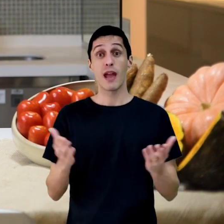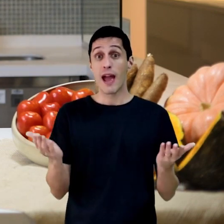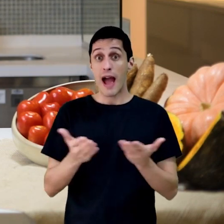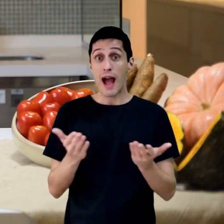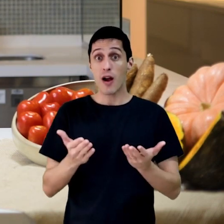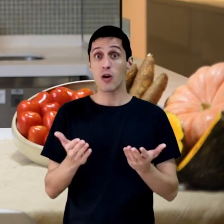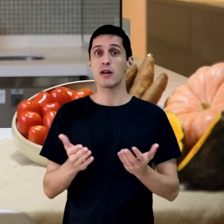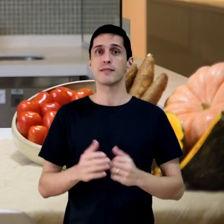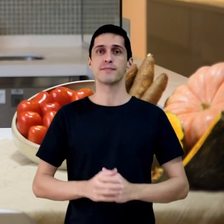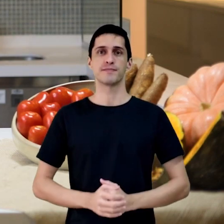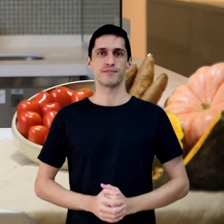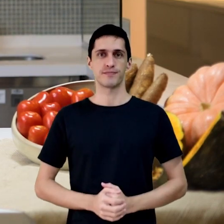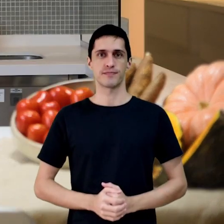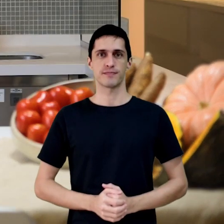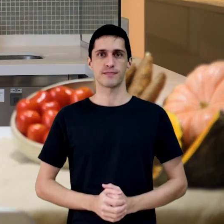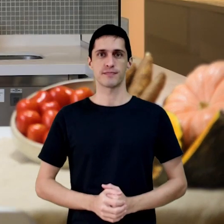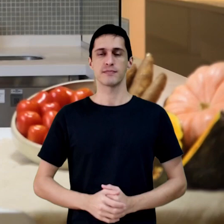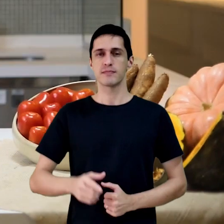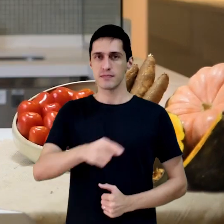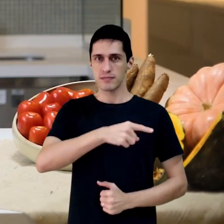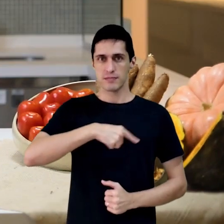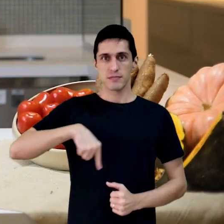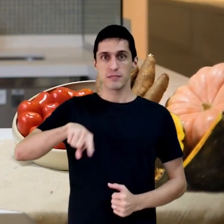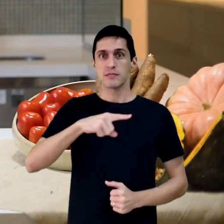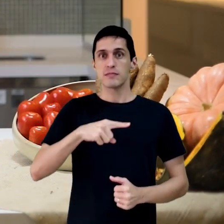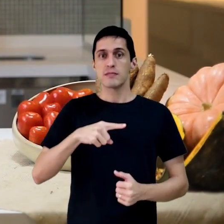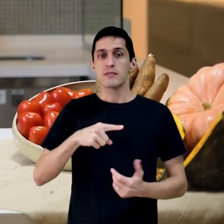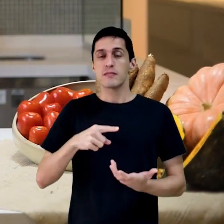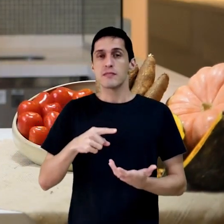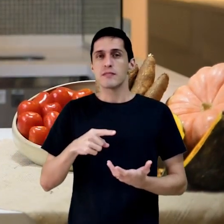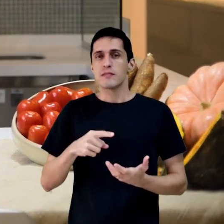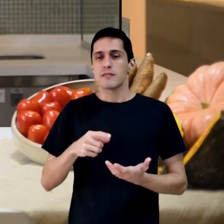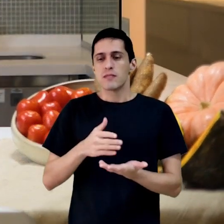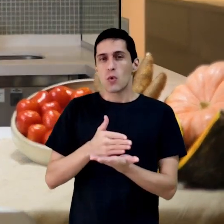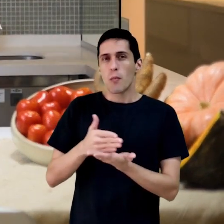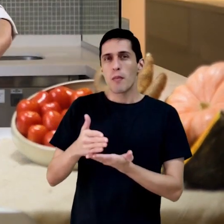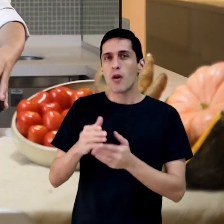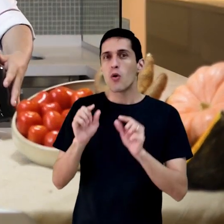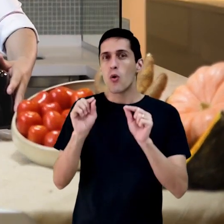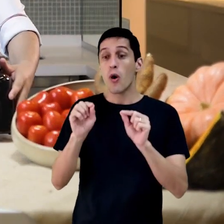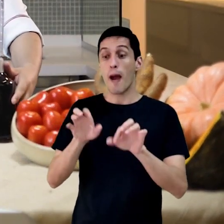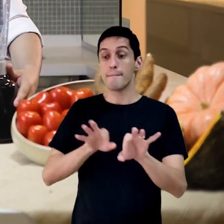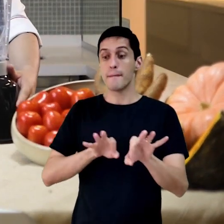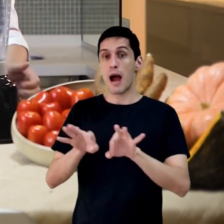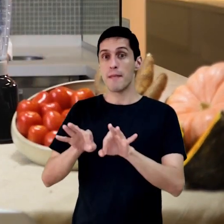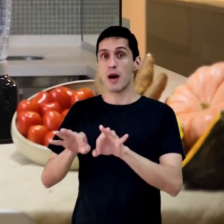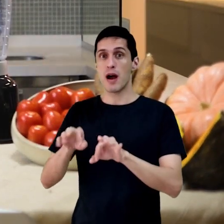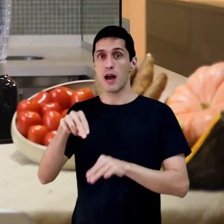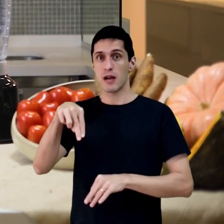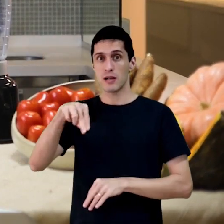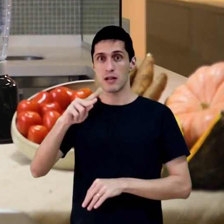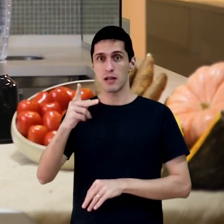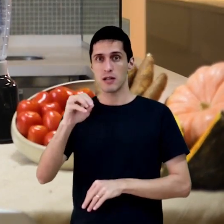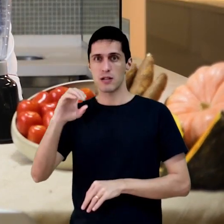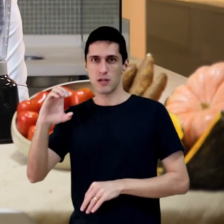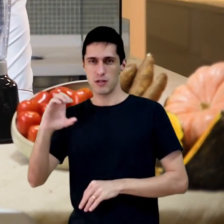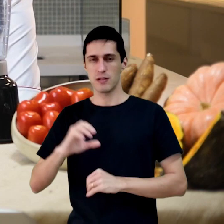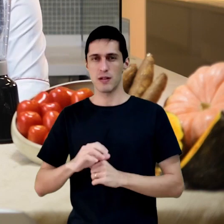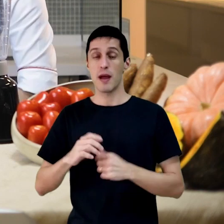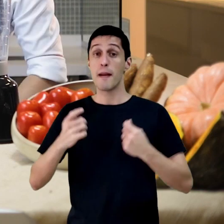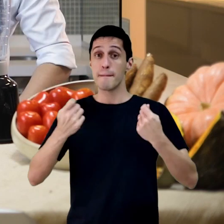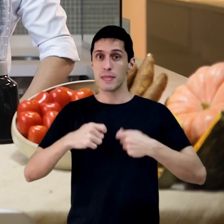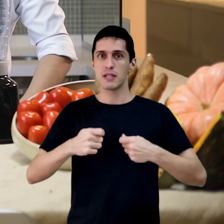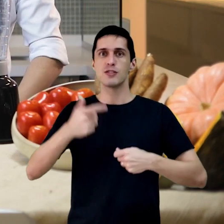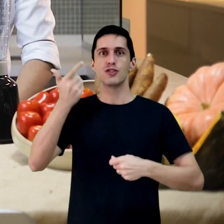perder tempo, nós vamos dar início agora à nossa preparação do nhoque. Nós vamos precisar aqui novamente aqui